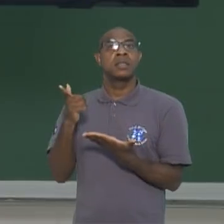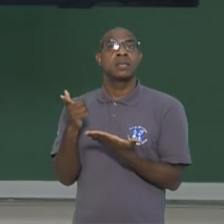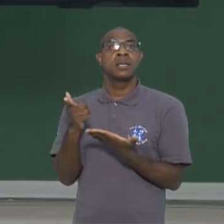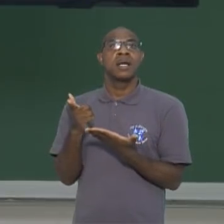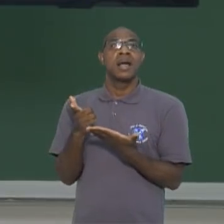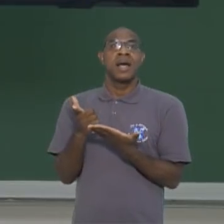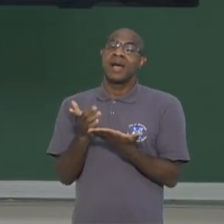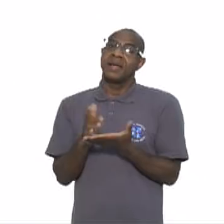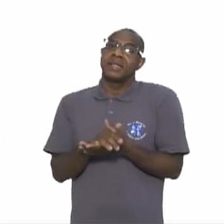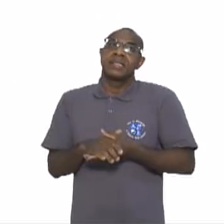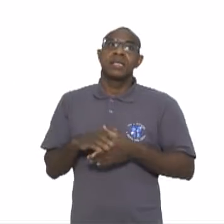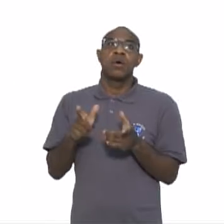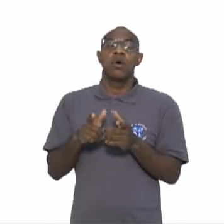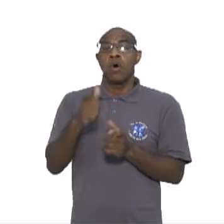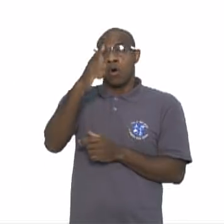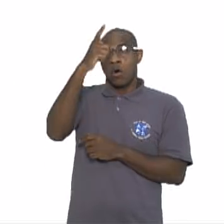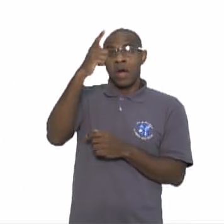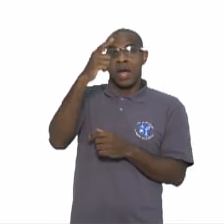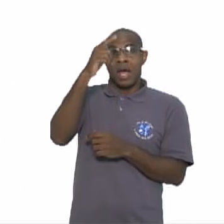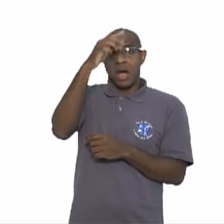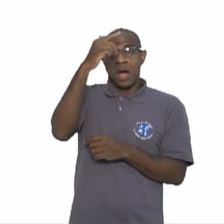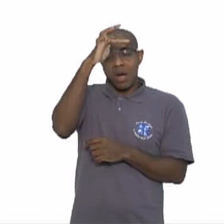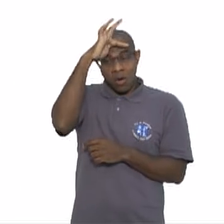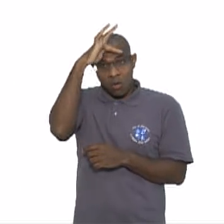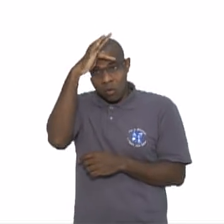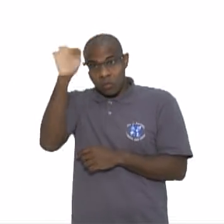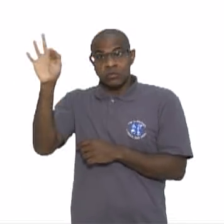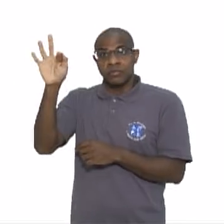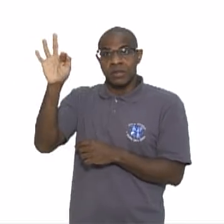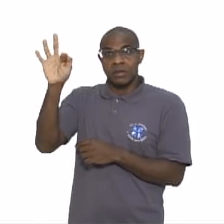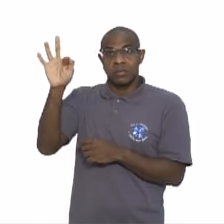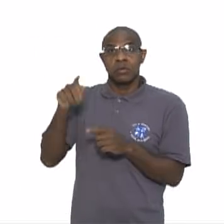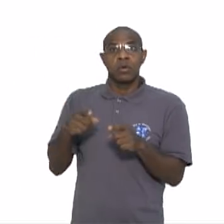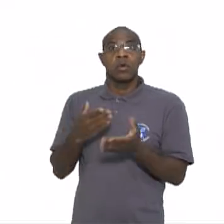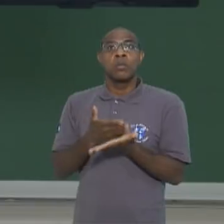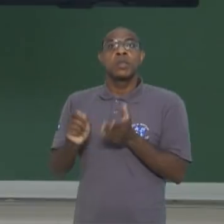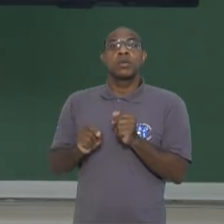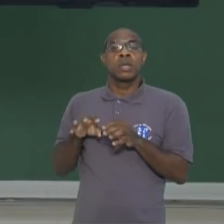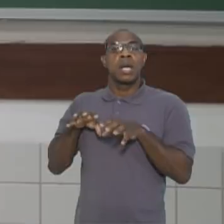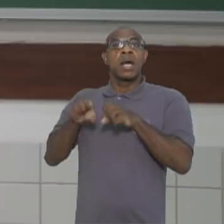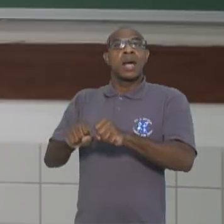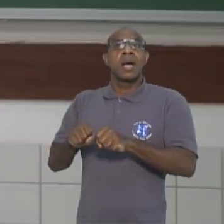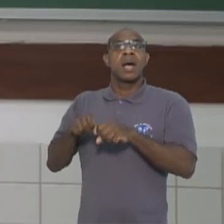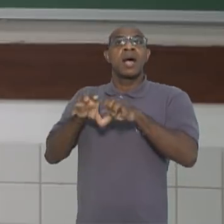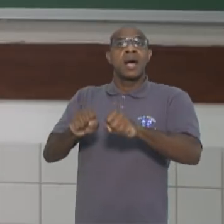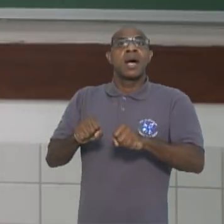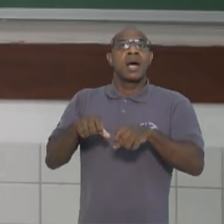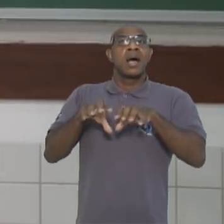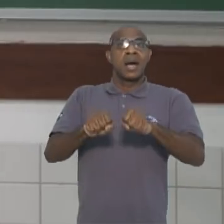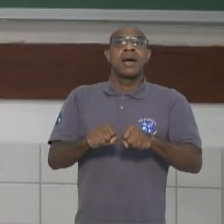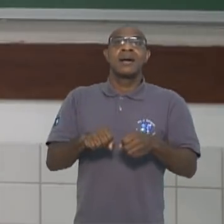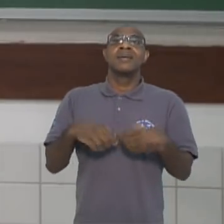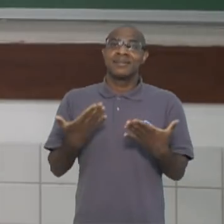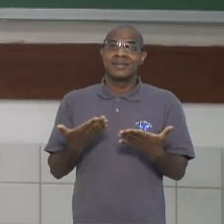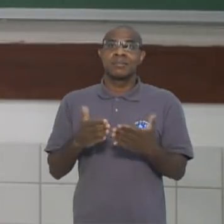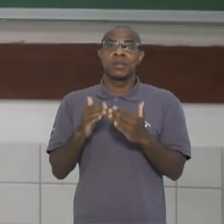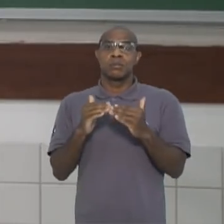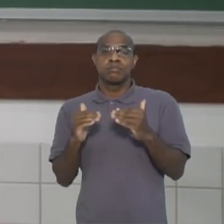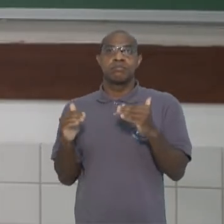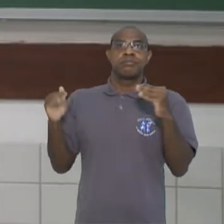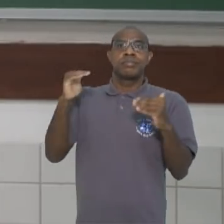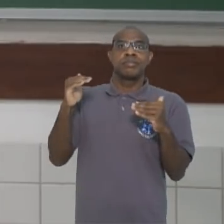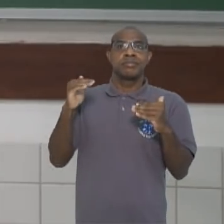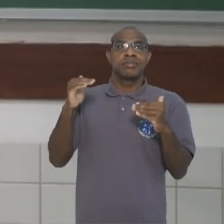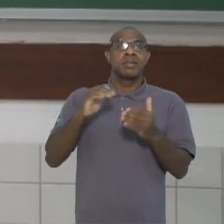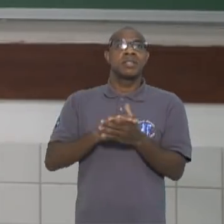na Europa irá dar as bases para a formação de uma sociedade feudal. Por quê? Porque entre os francos já existia